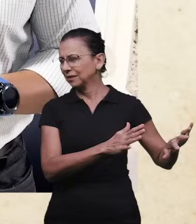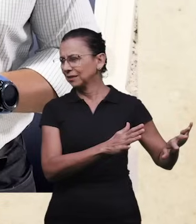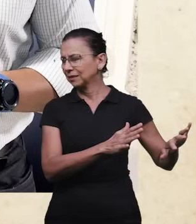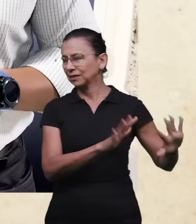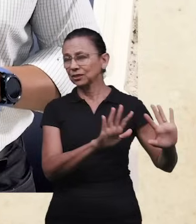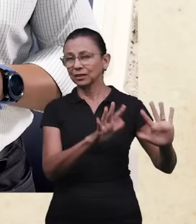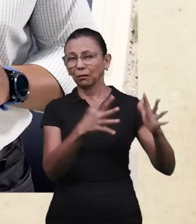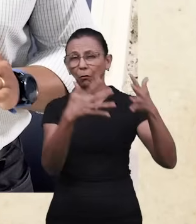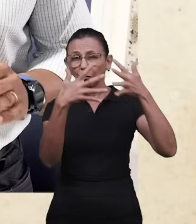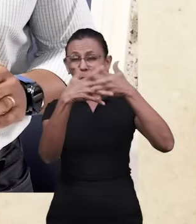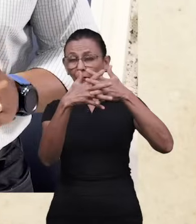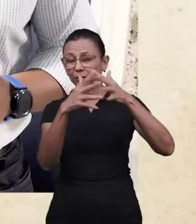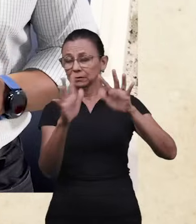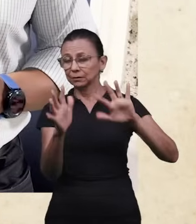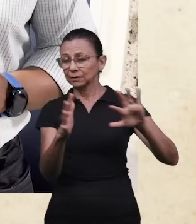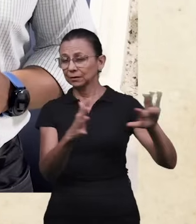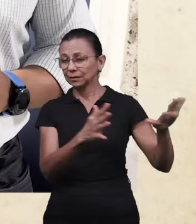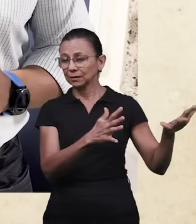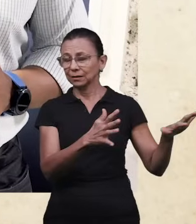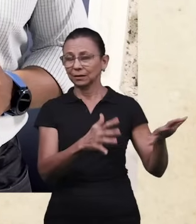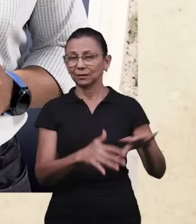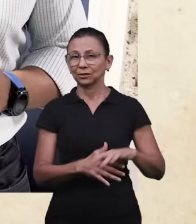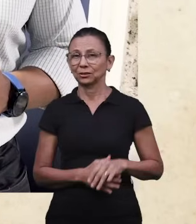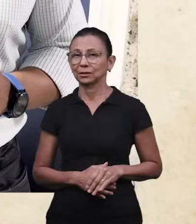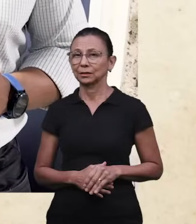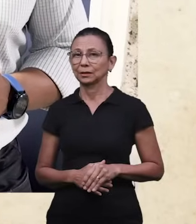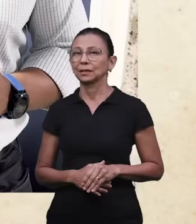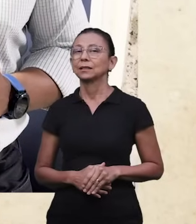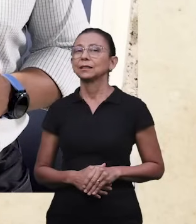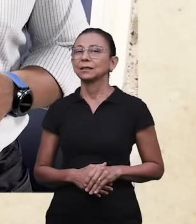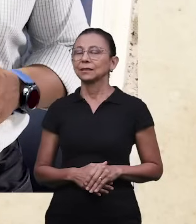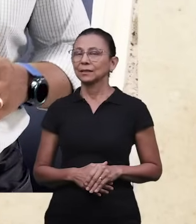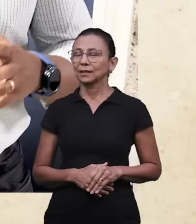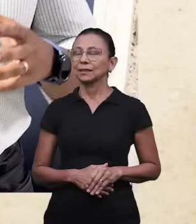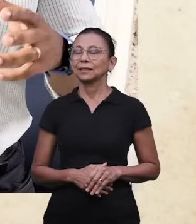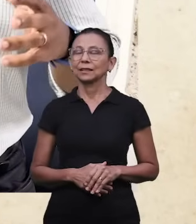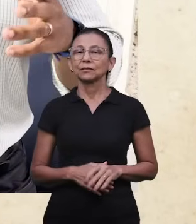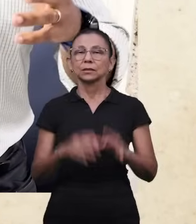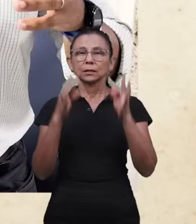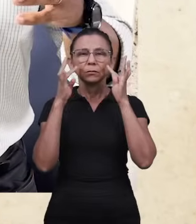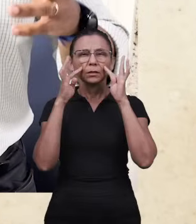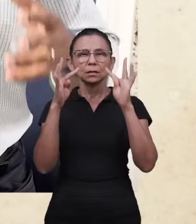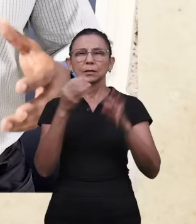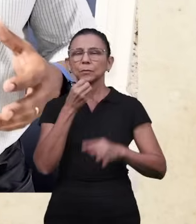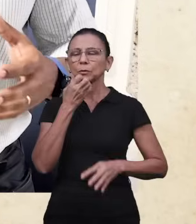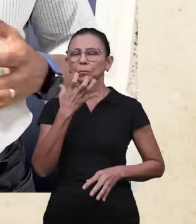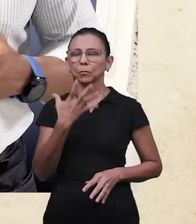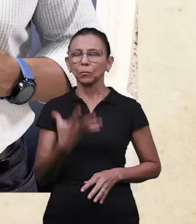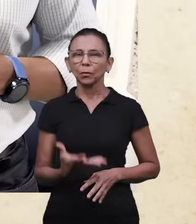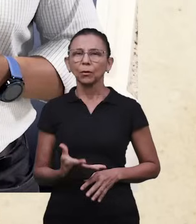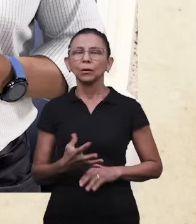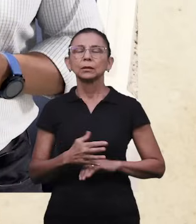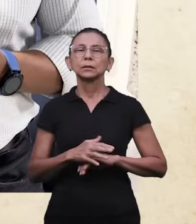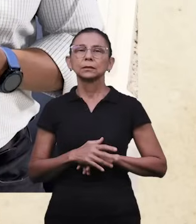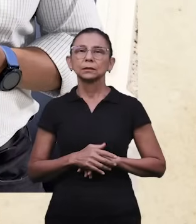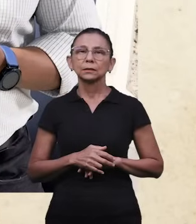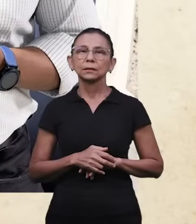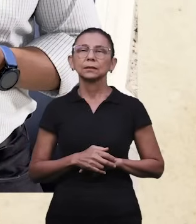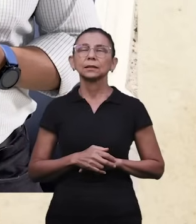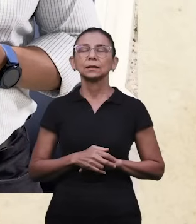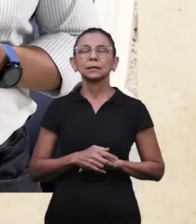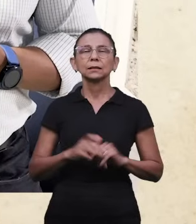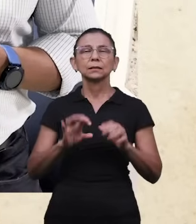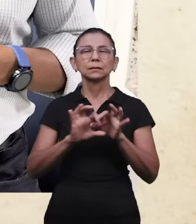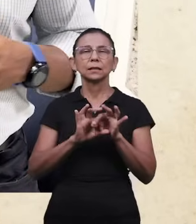desavenças, de confusões de lado, e dentro da sua casa seja uma bênção. Estabeleça um momento onde o Senhor possa